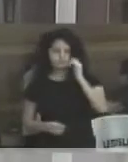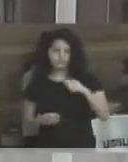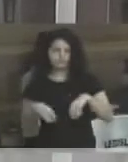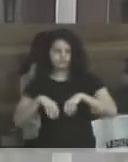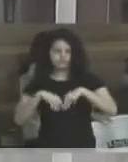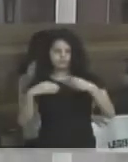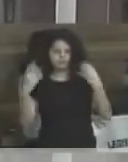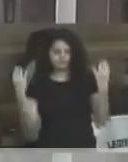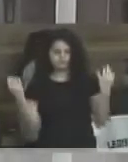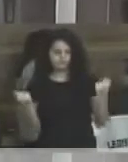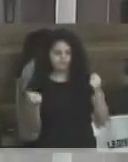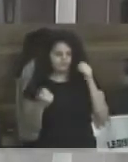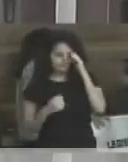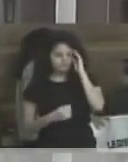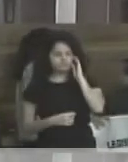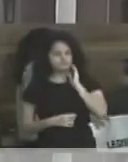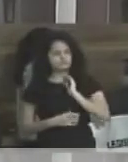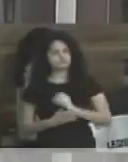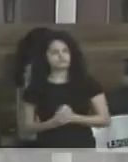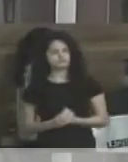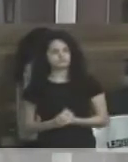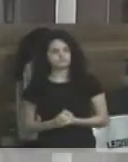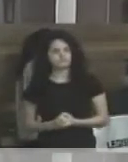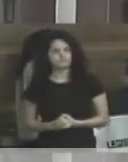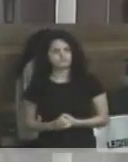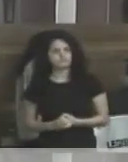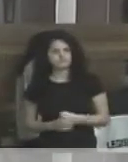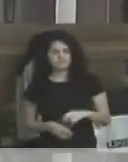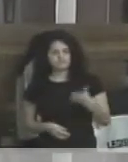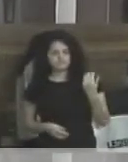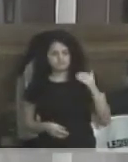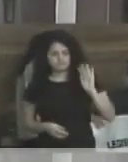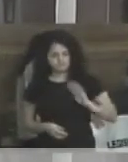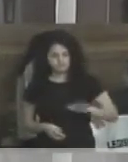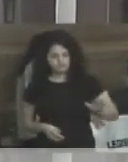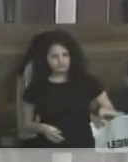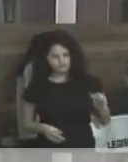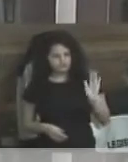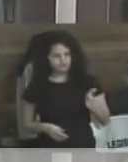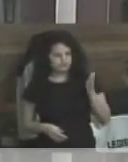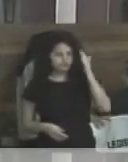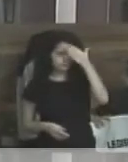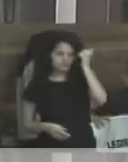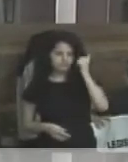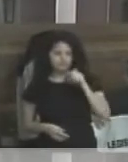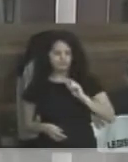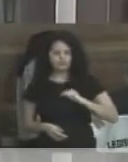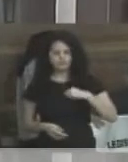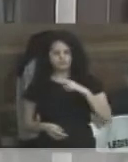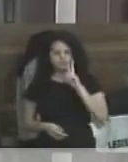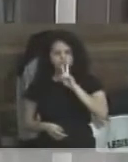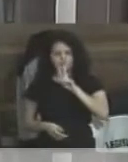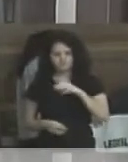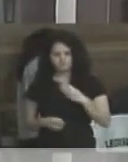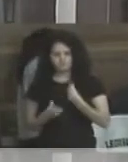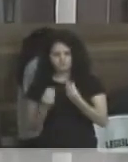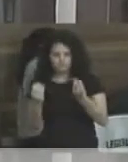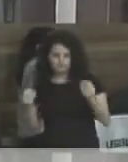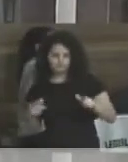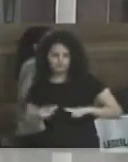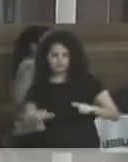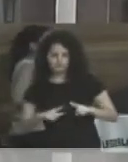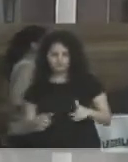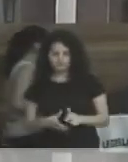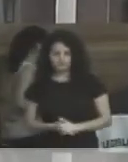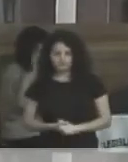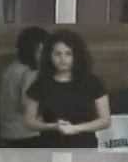que eu vivi, desde que eu sou criança, eu me entendo, eu vejo aquilo lá sempre cheio de trabalhadores,